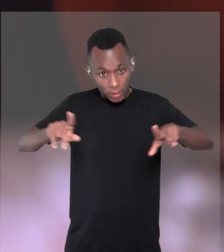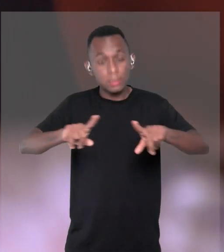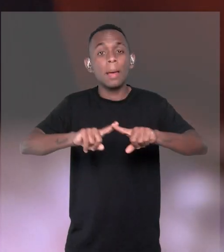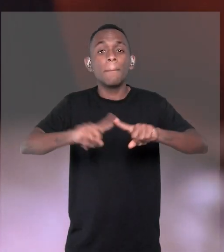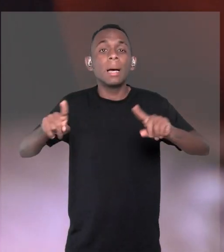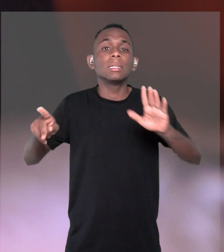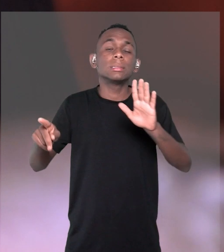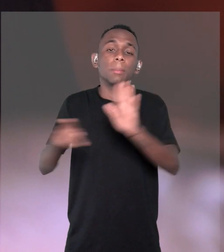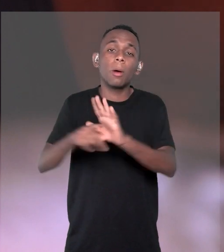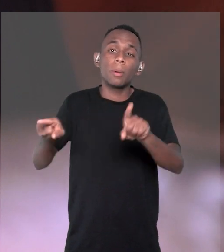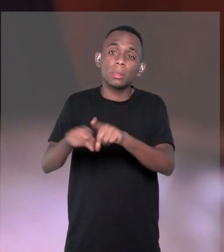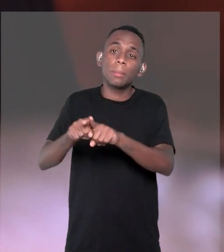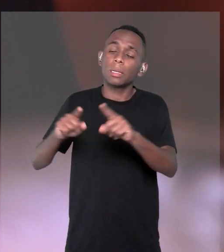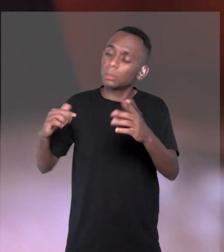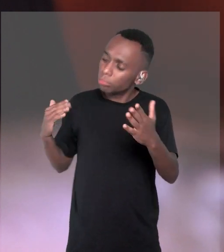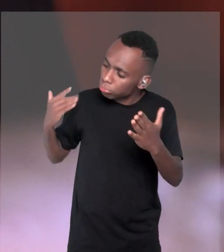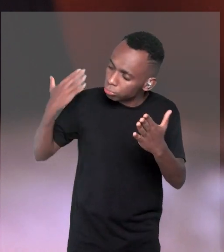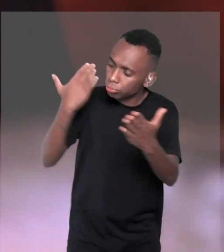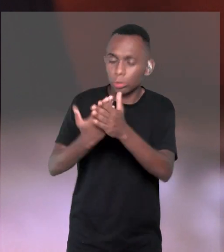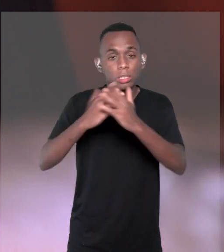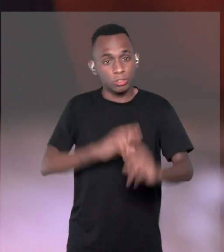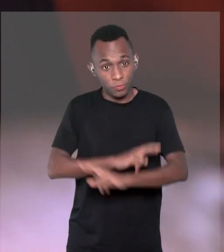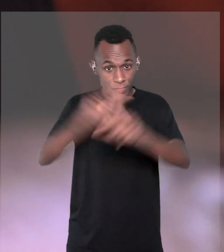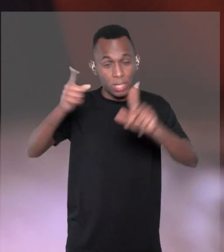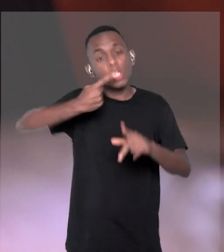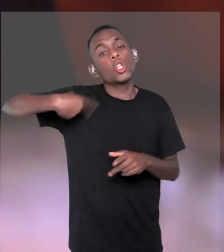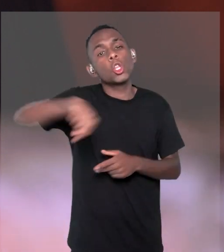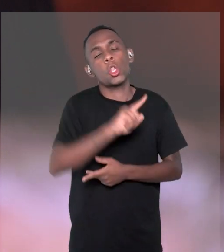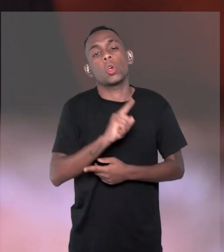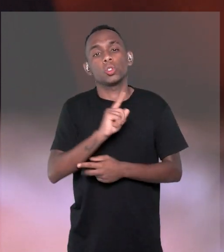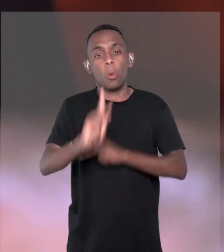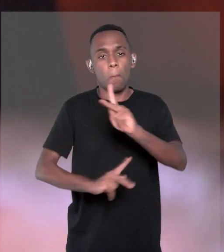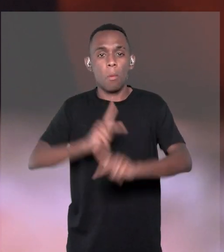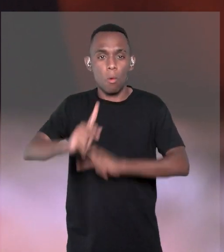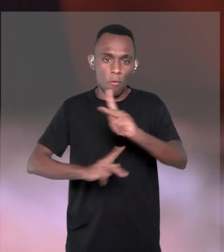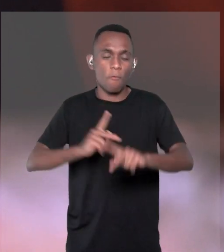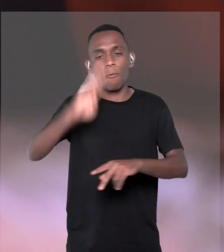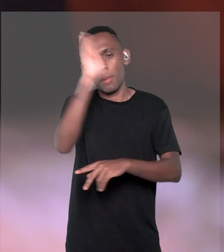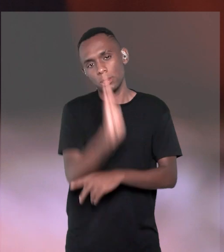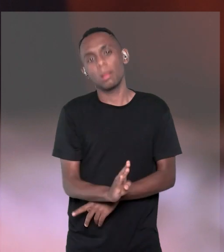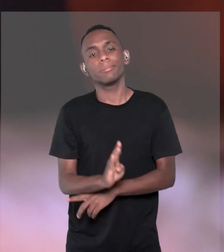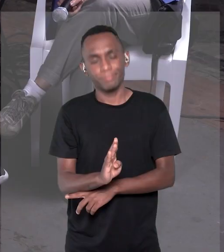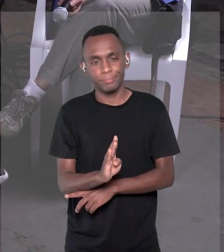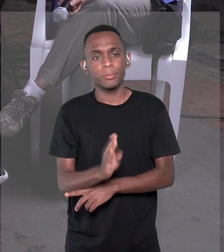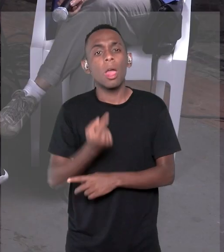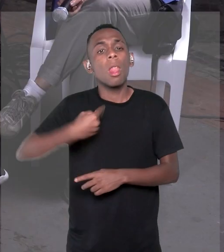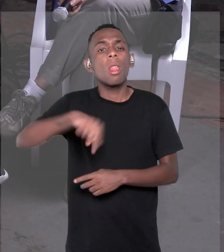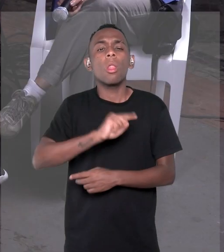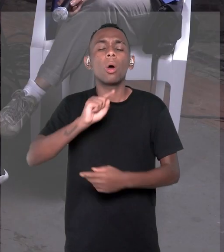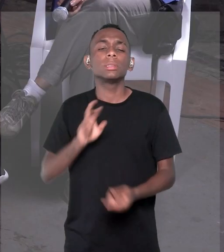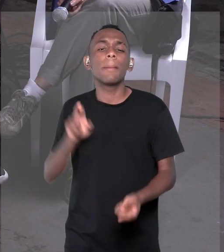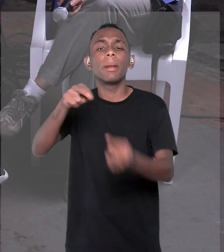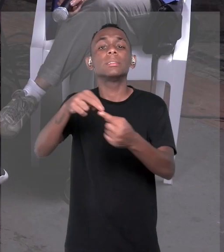antropodiversidade, não é? Que somos nós. Na plateia, uma espectadora acompanha atentamente a fala de Rosisca. O que